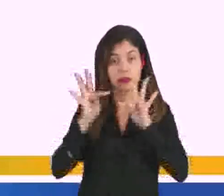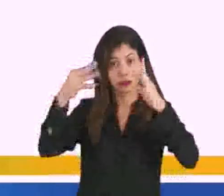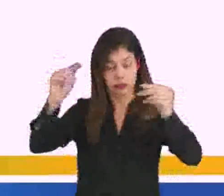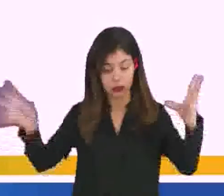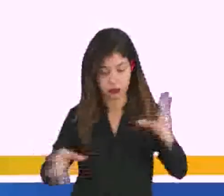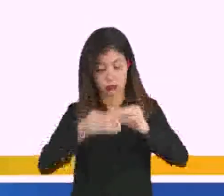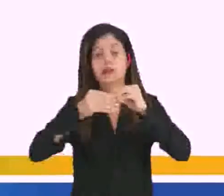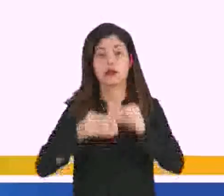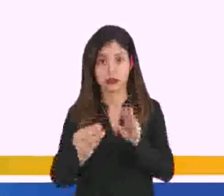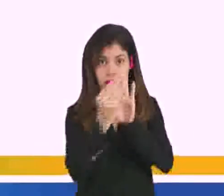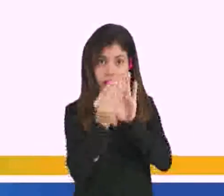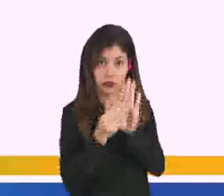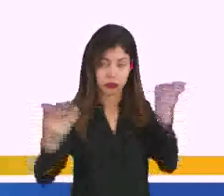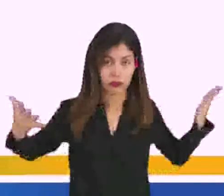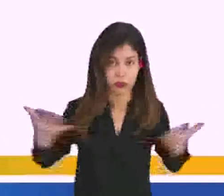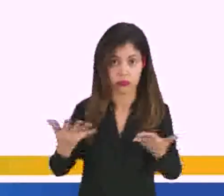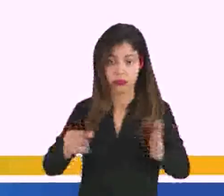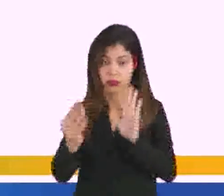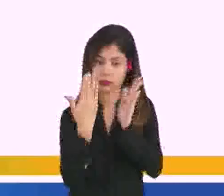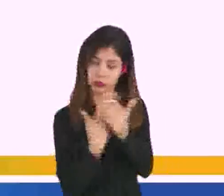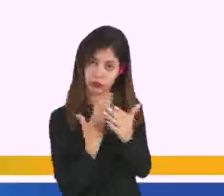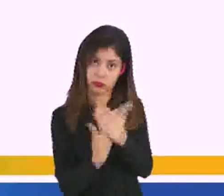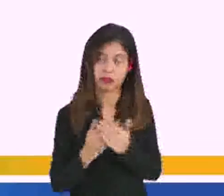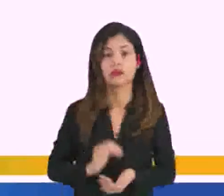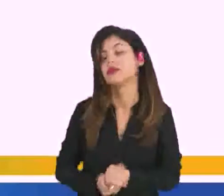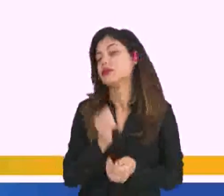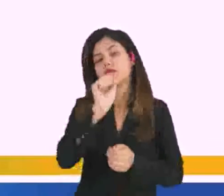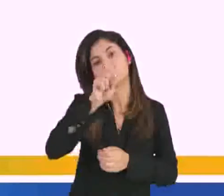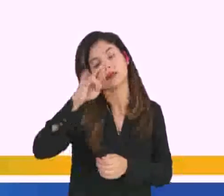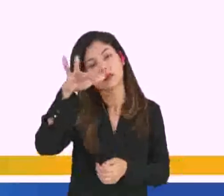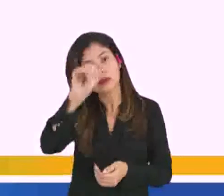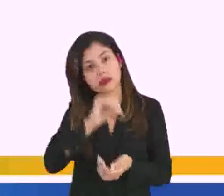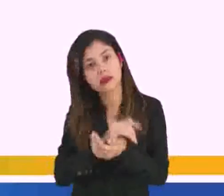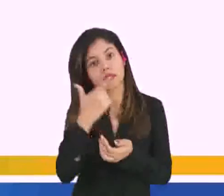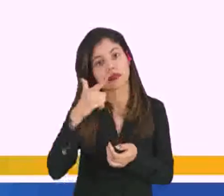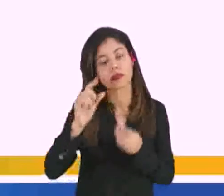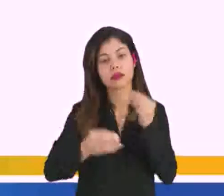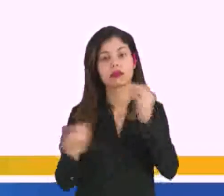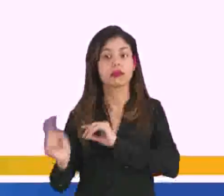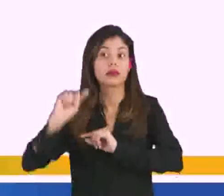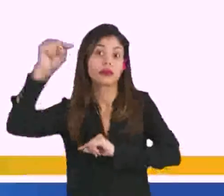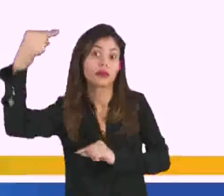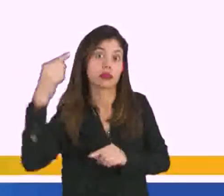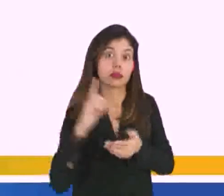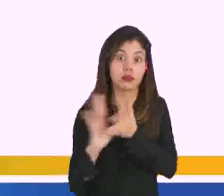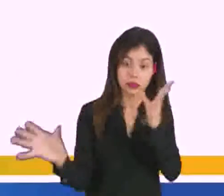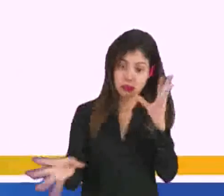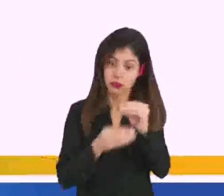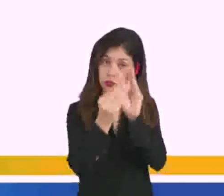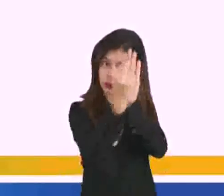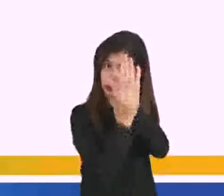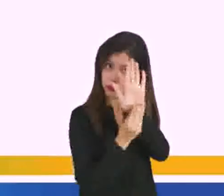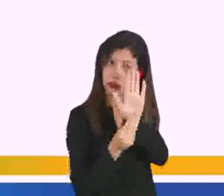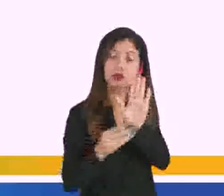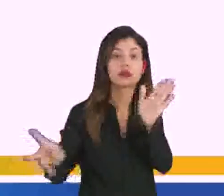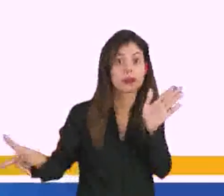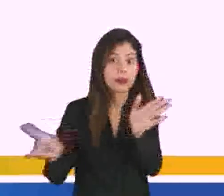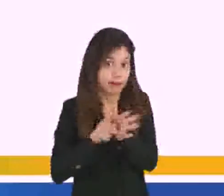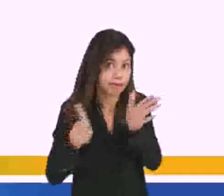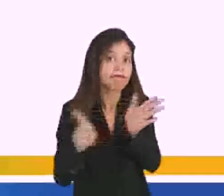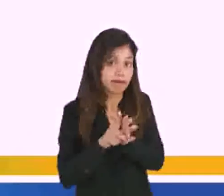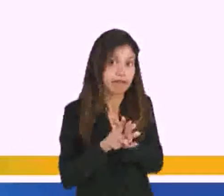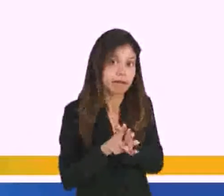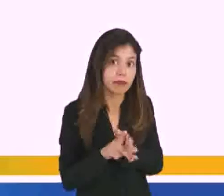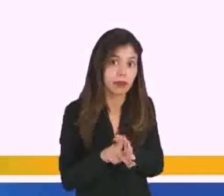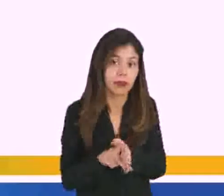completa e atualizada da população em estudo. Então, assim, a amostra não probabilística é aquela em que a coleta é baseada em critérios